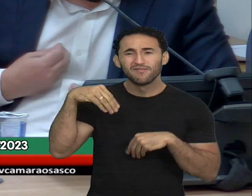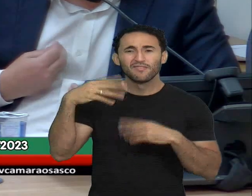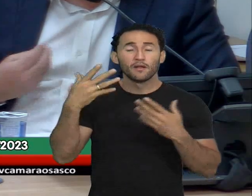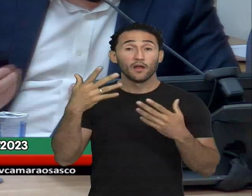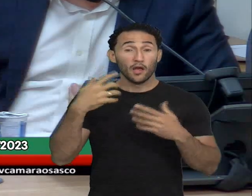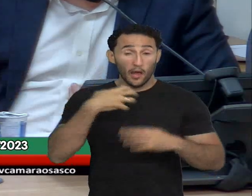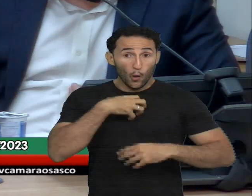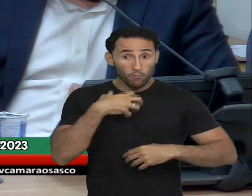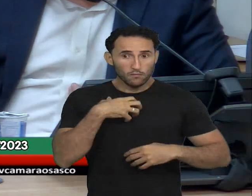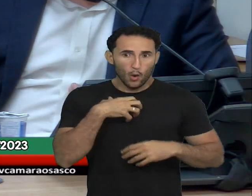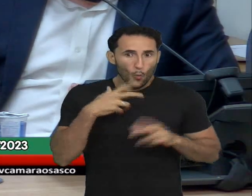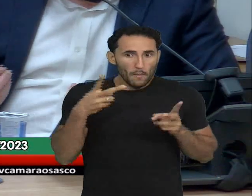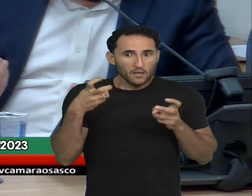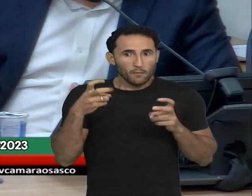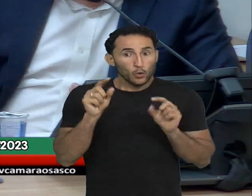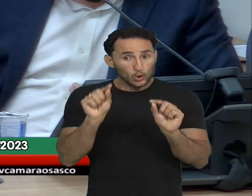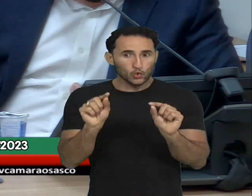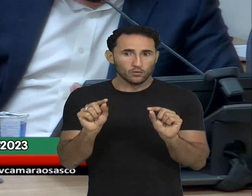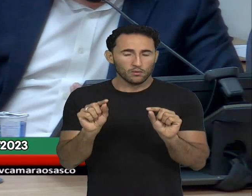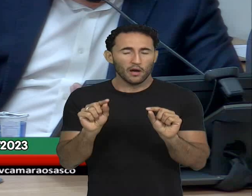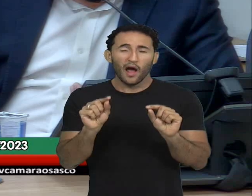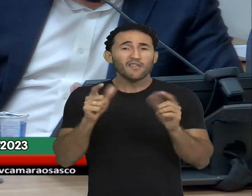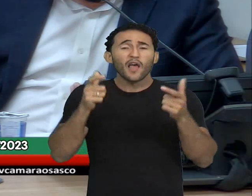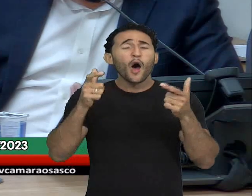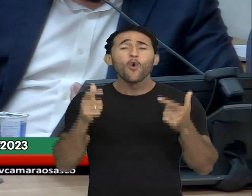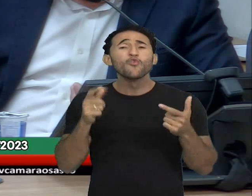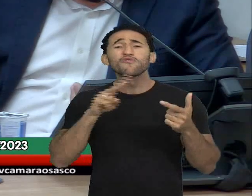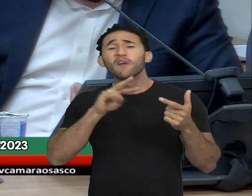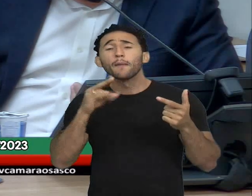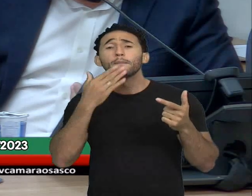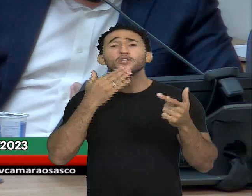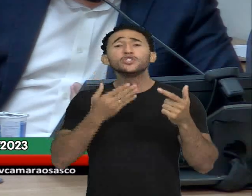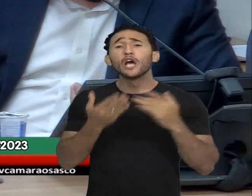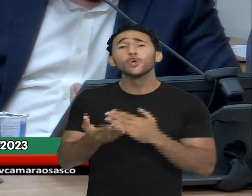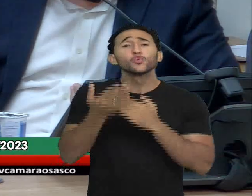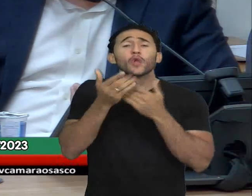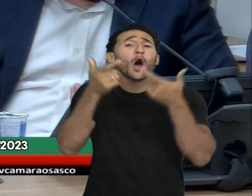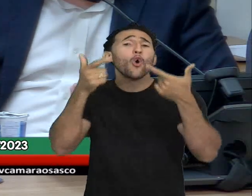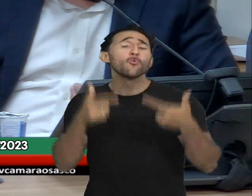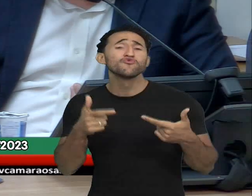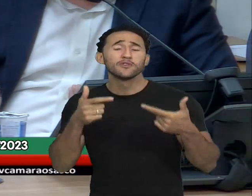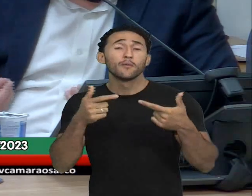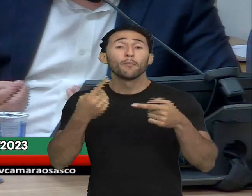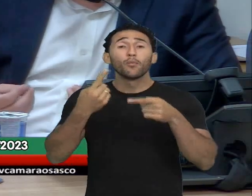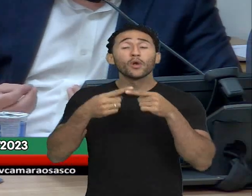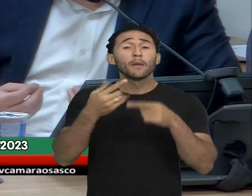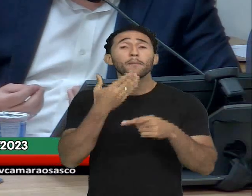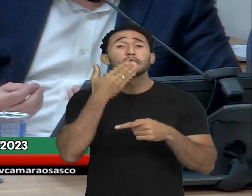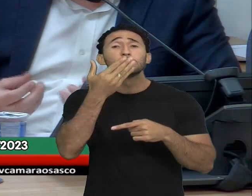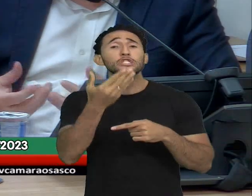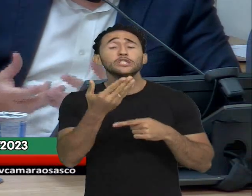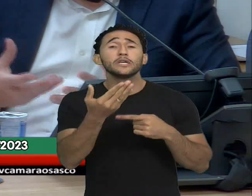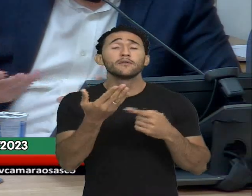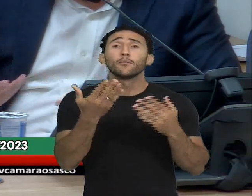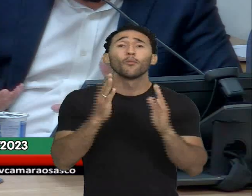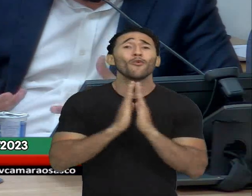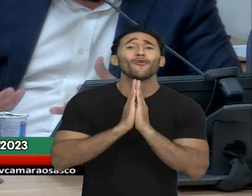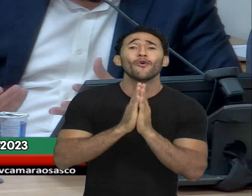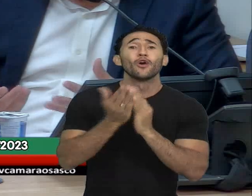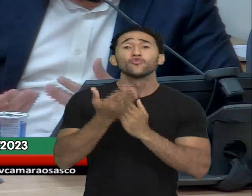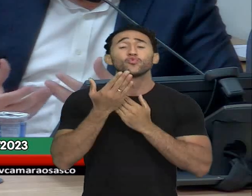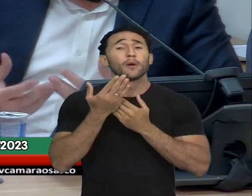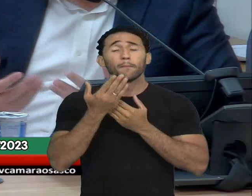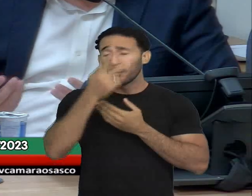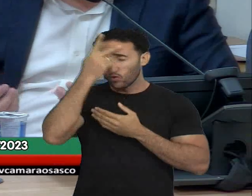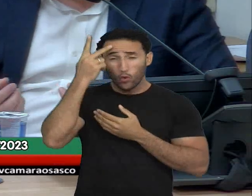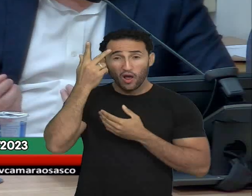minha, pessoal, da onde buscar o socorro. Né? Porque vai buscar um socorro com uma pessoa que não tem o serviço em